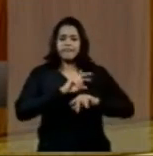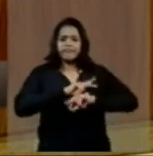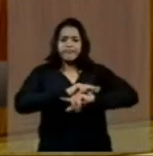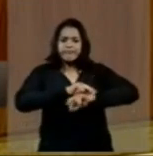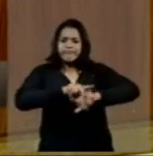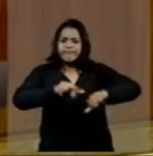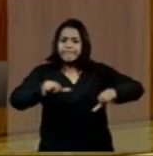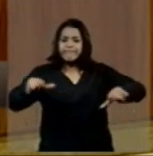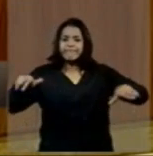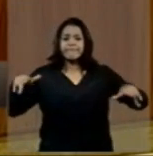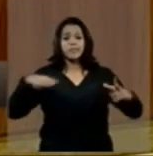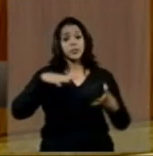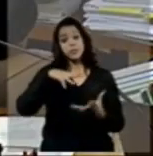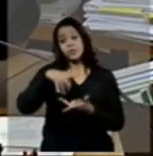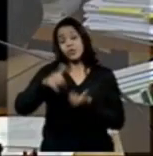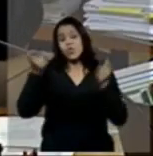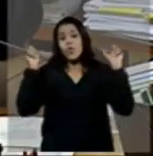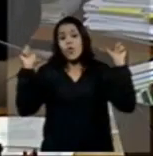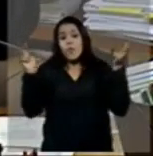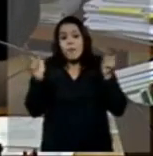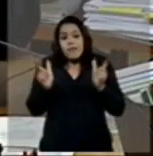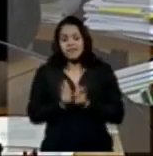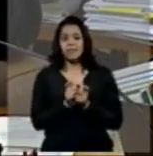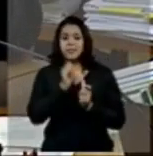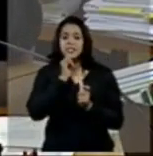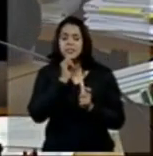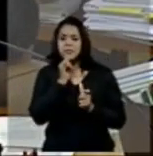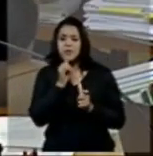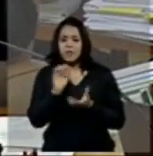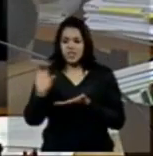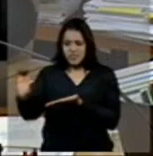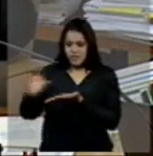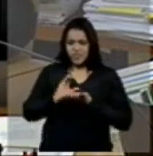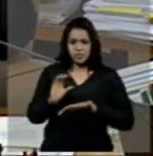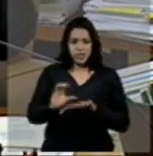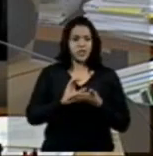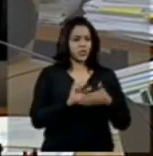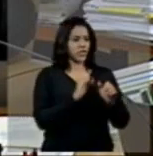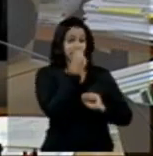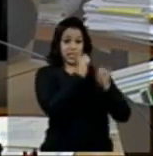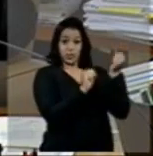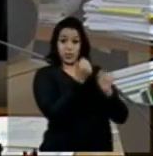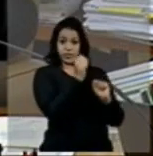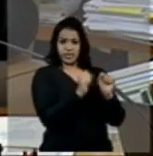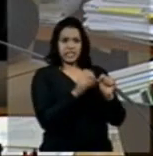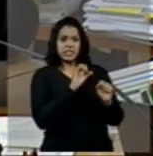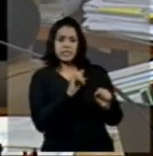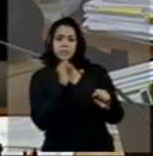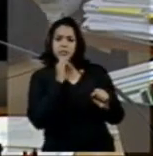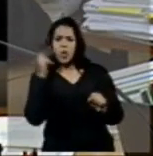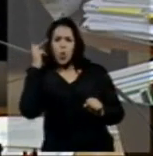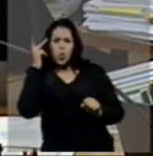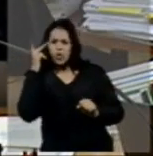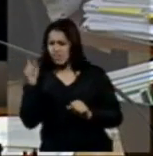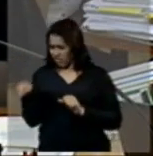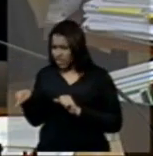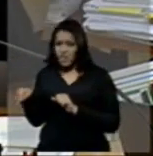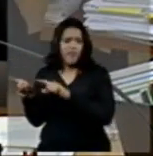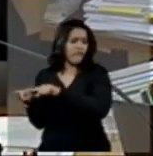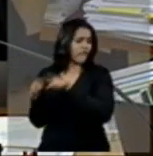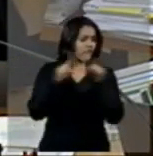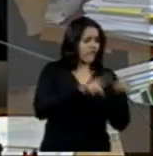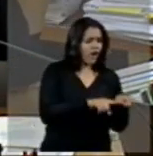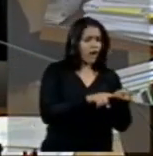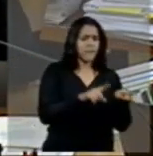multiplica num mundo globalizado em que os investimentos e as indústrias, se estiver ruim em São Paulo, vai para Buenos Aires, se